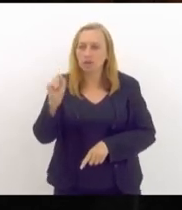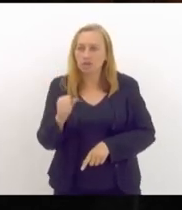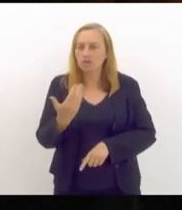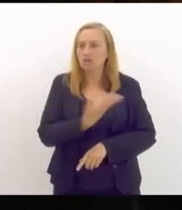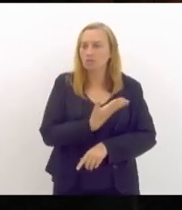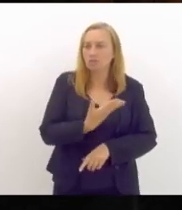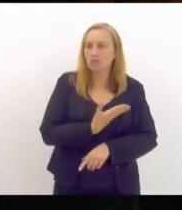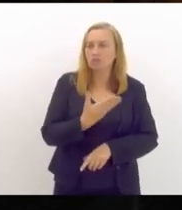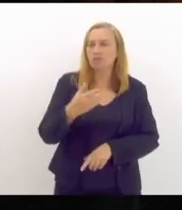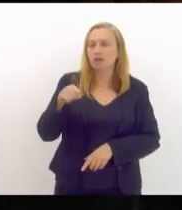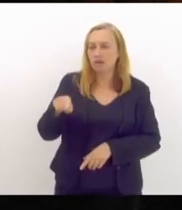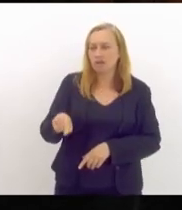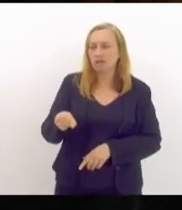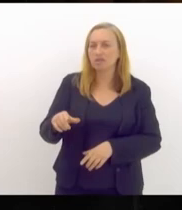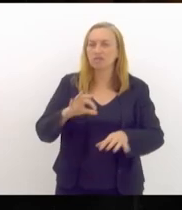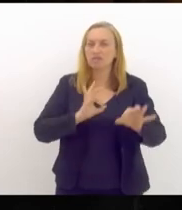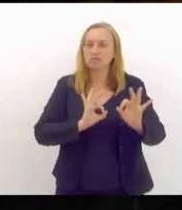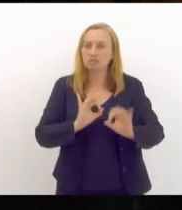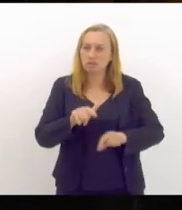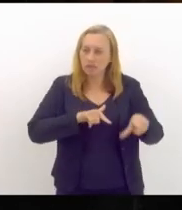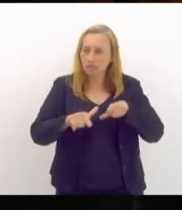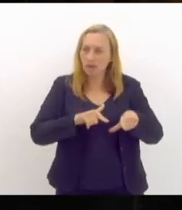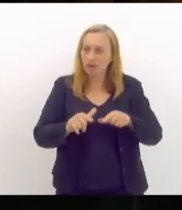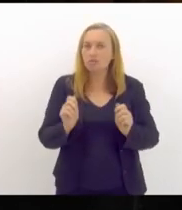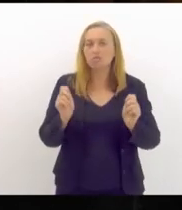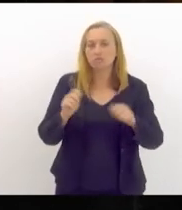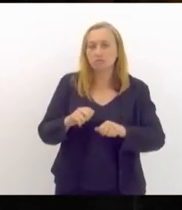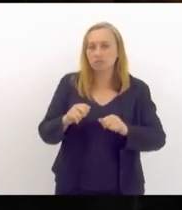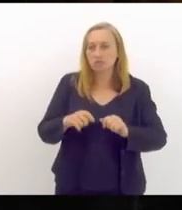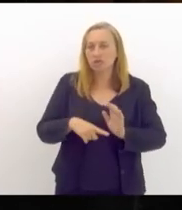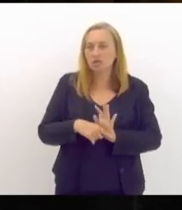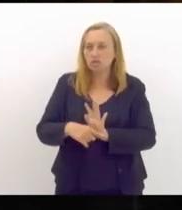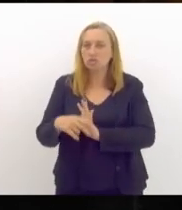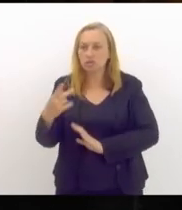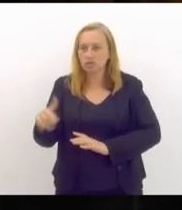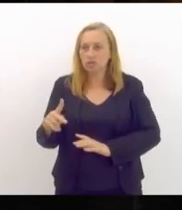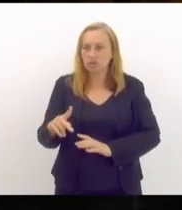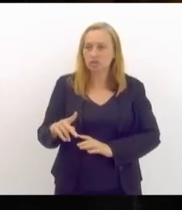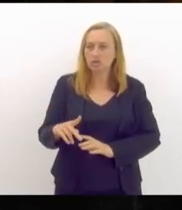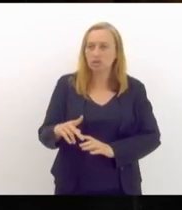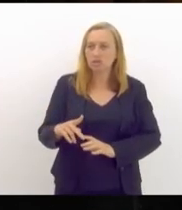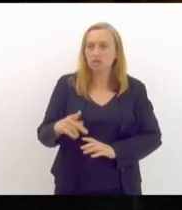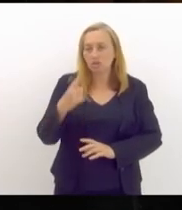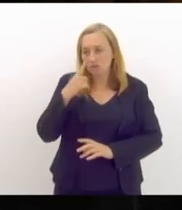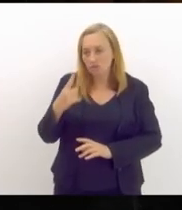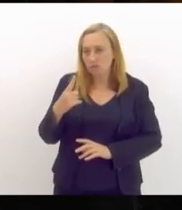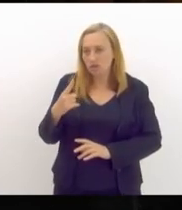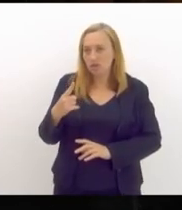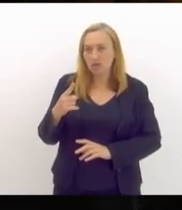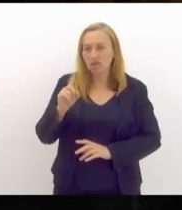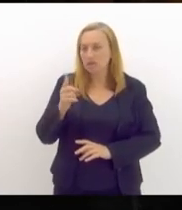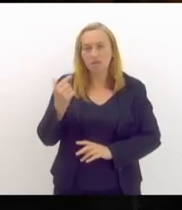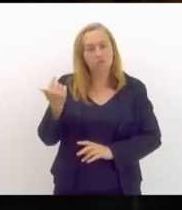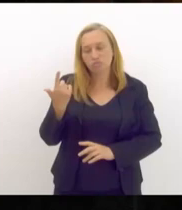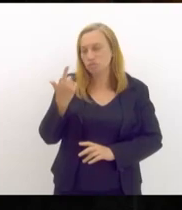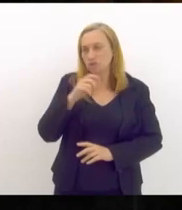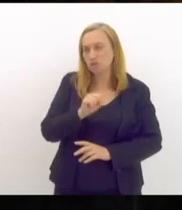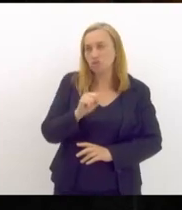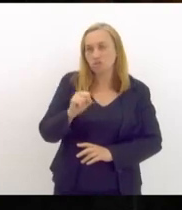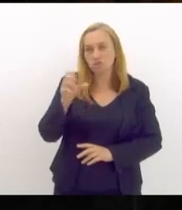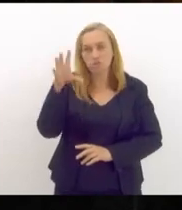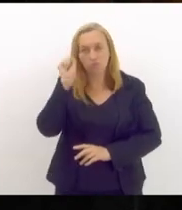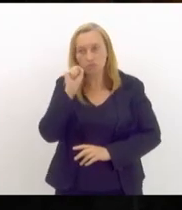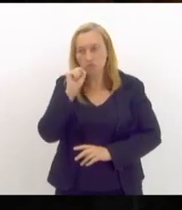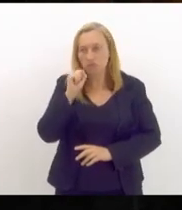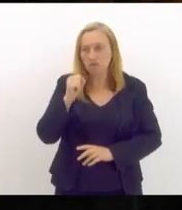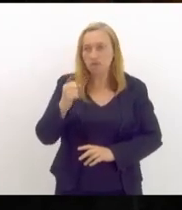bancada que tá fazendo um trabalho que for possível alcance dele botando a cara vi que ele Madrugou nem dormiu não pode nem estar aqui presente hoje